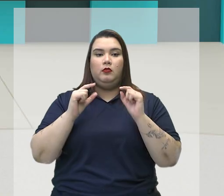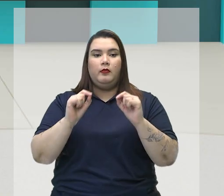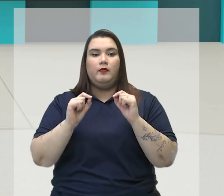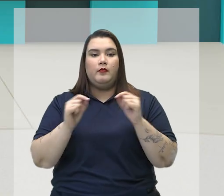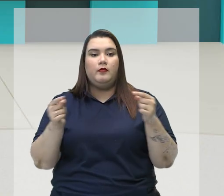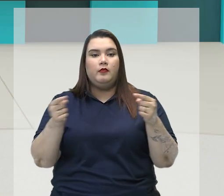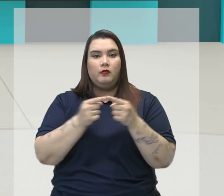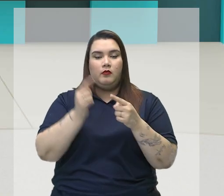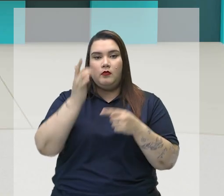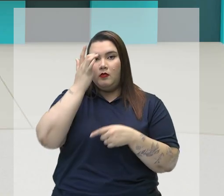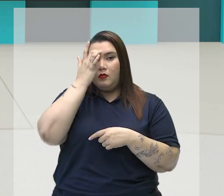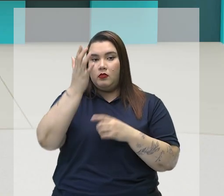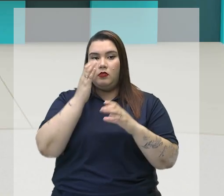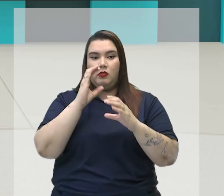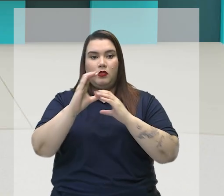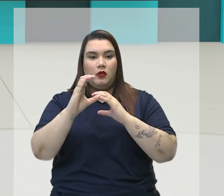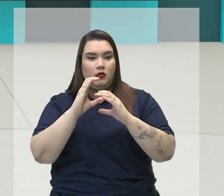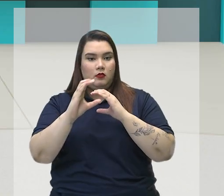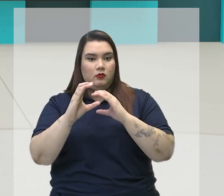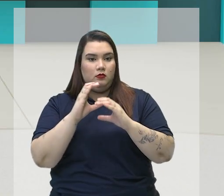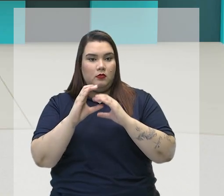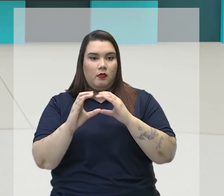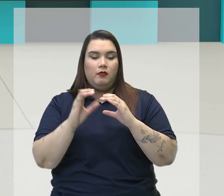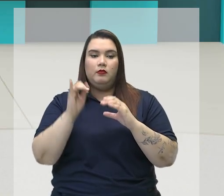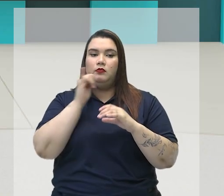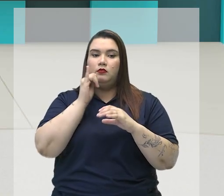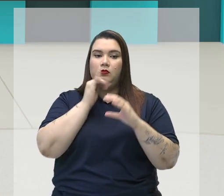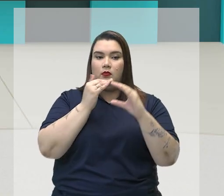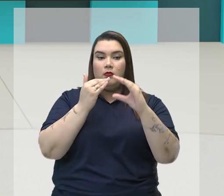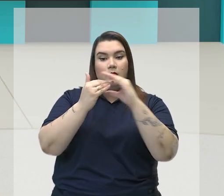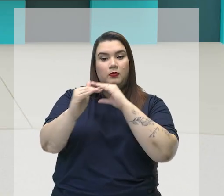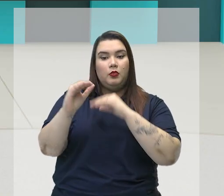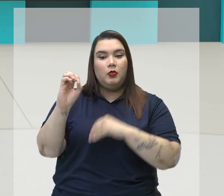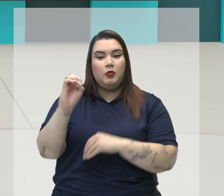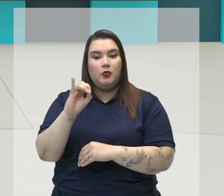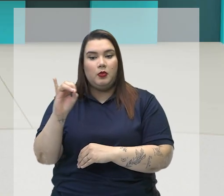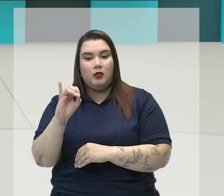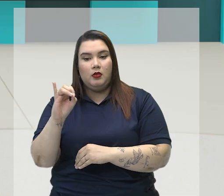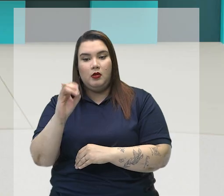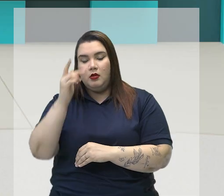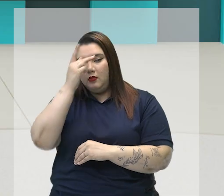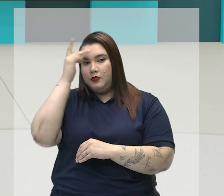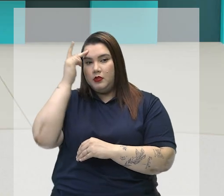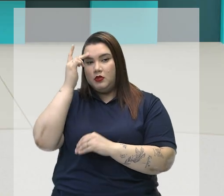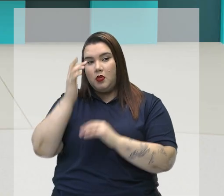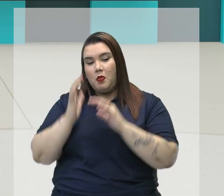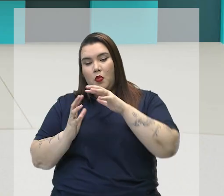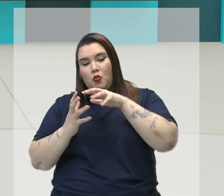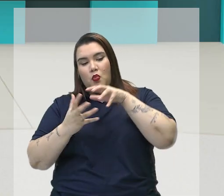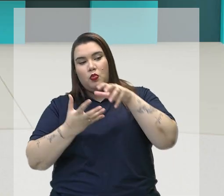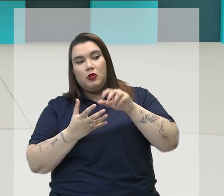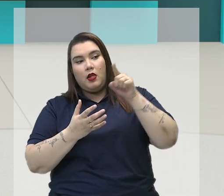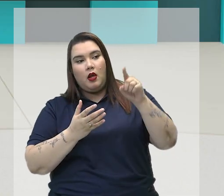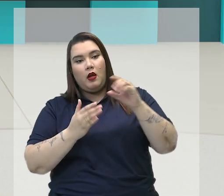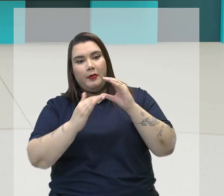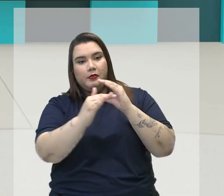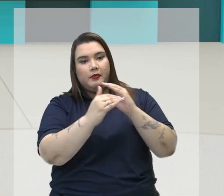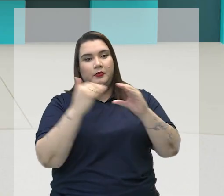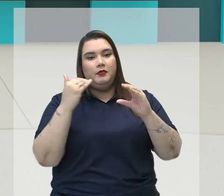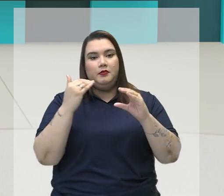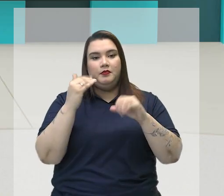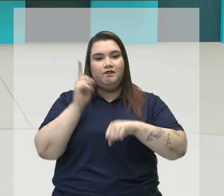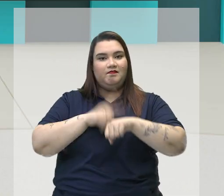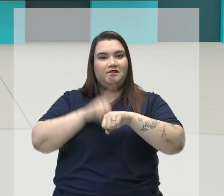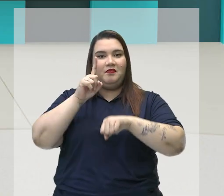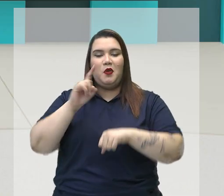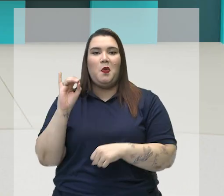forma facilitada de comunicação, de mandar um oi e a pessoa lá do outro lado do mundo responde para a gente